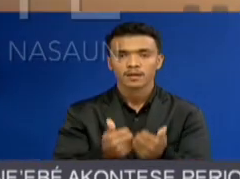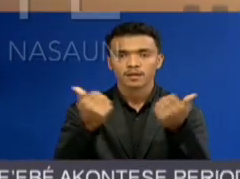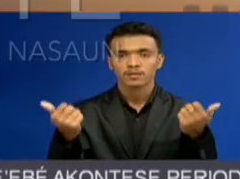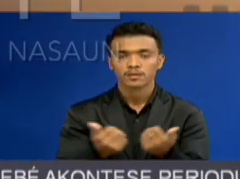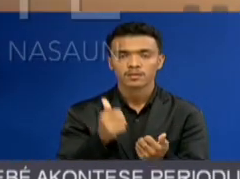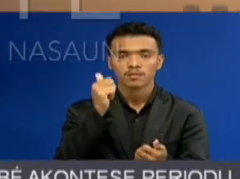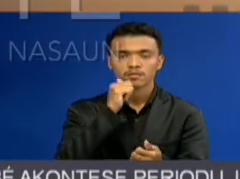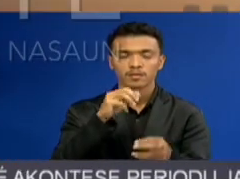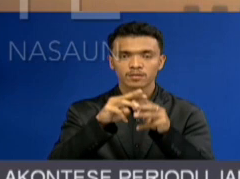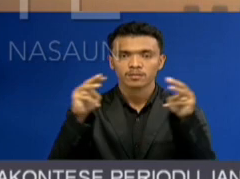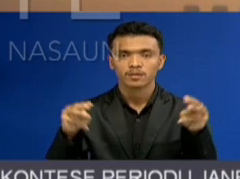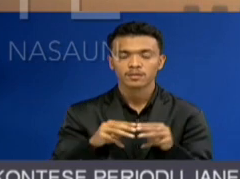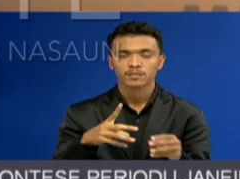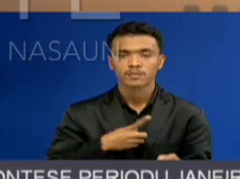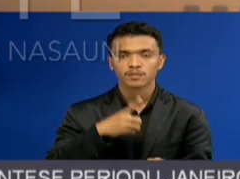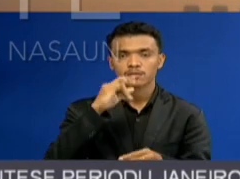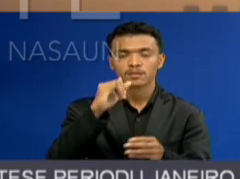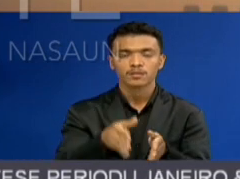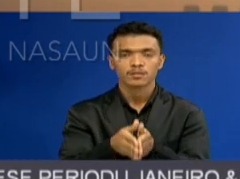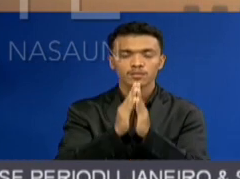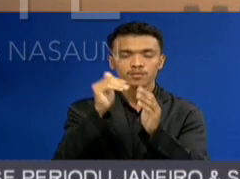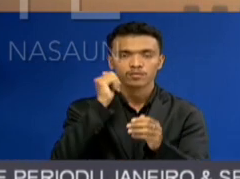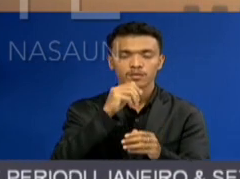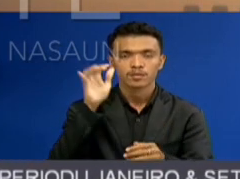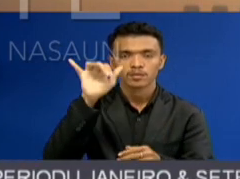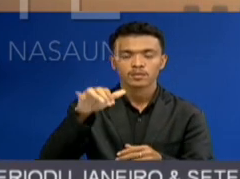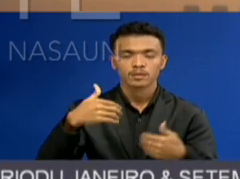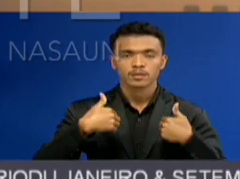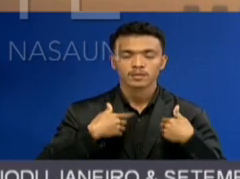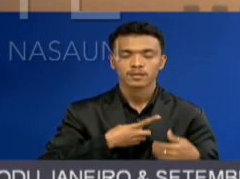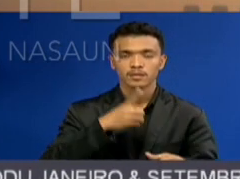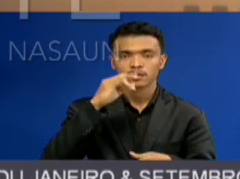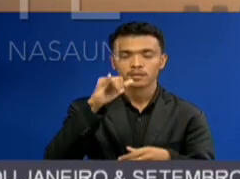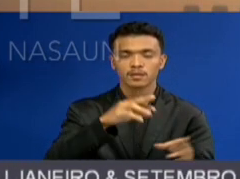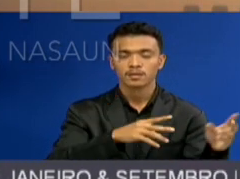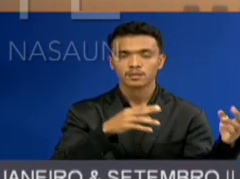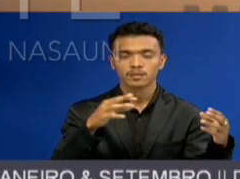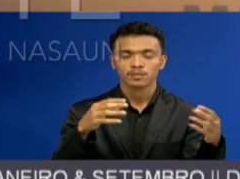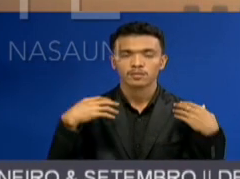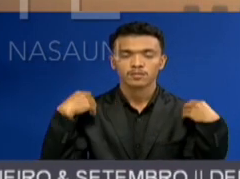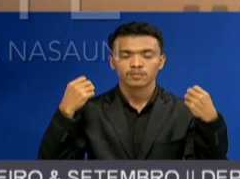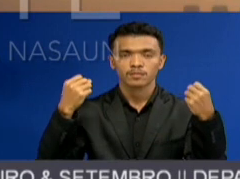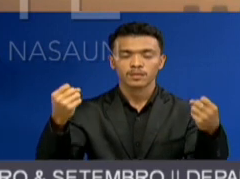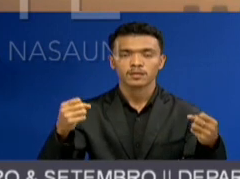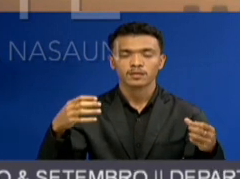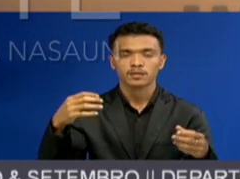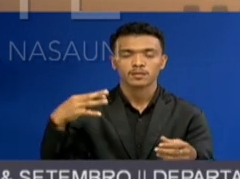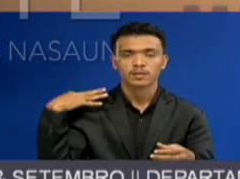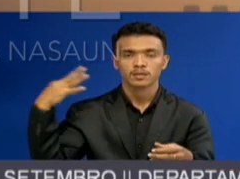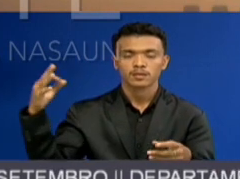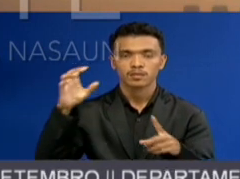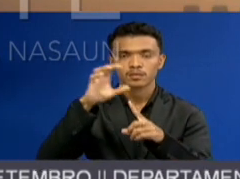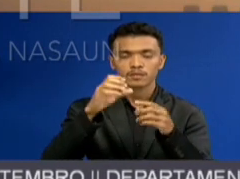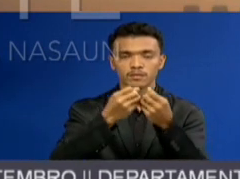Asosiasão Feto Município de Ilha encoraja Feto Potencial Sira e Edili a tobrani candidata a amba liderança Suco, onde compete e eles são